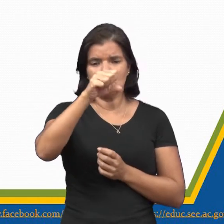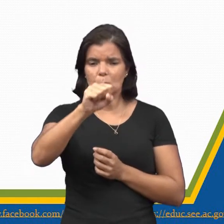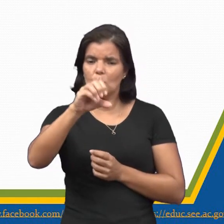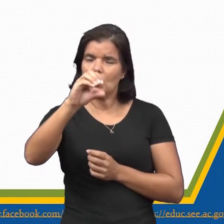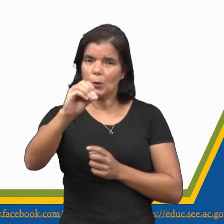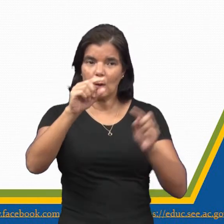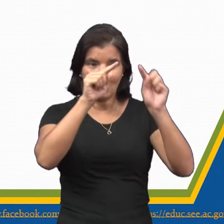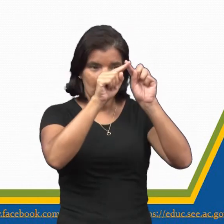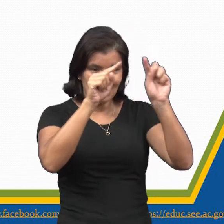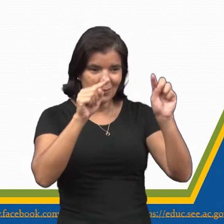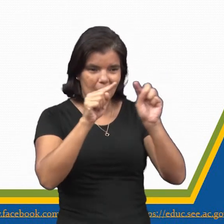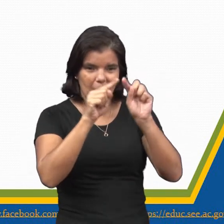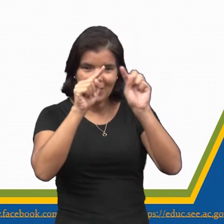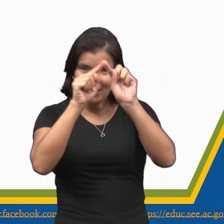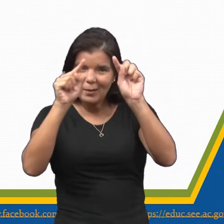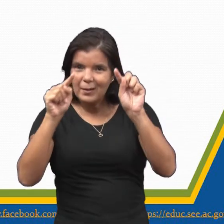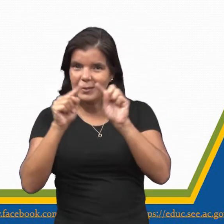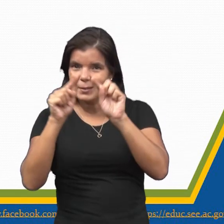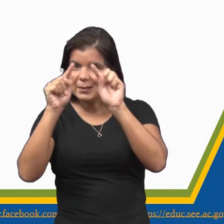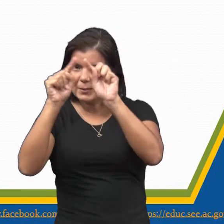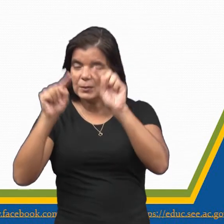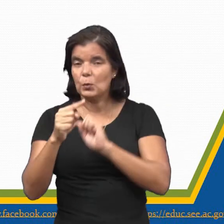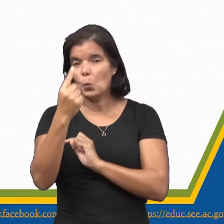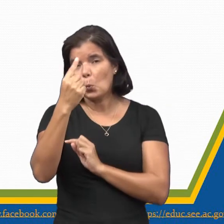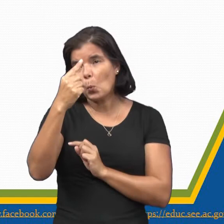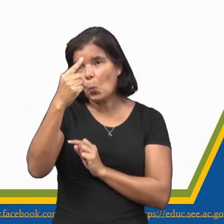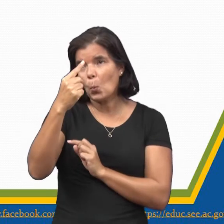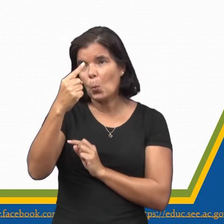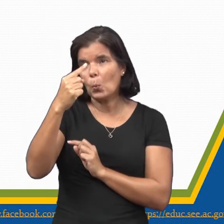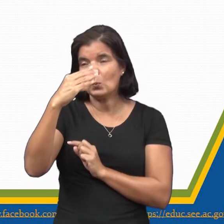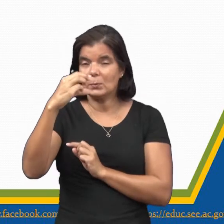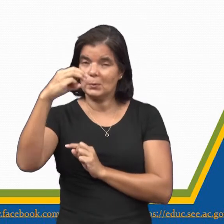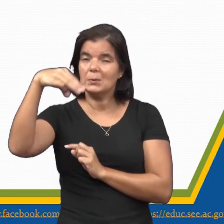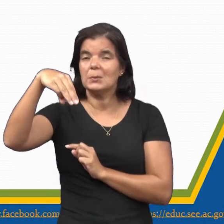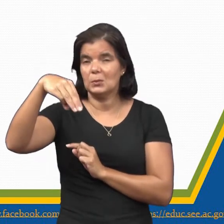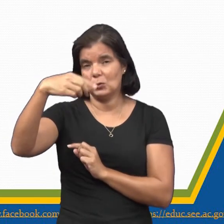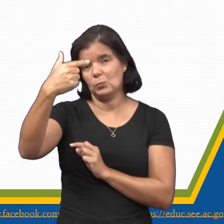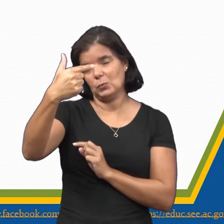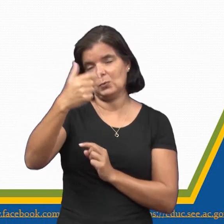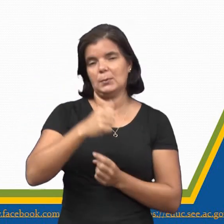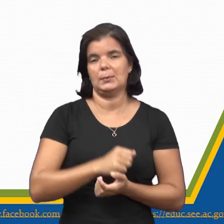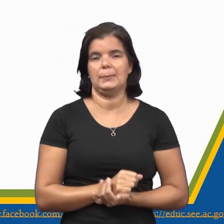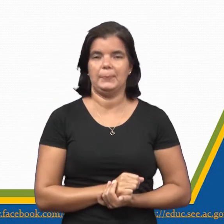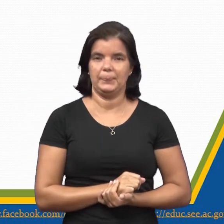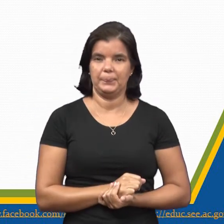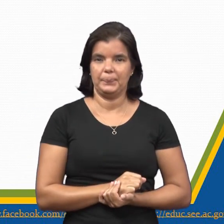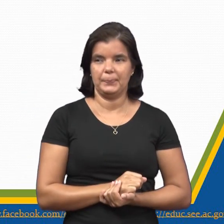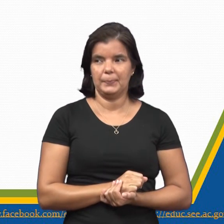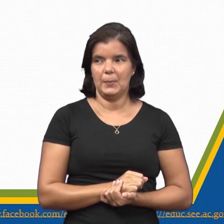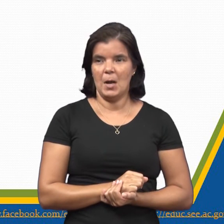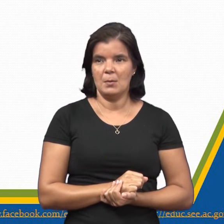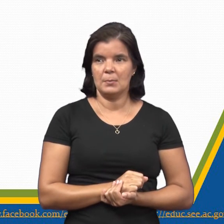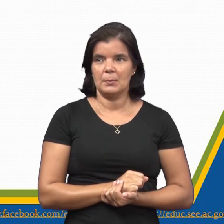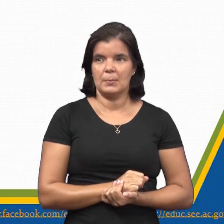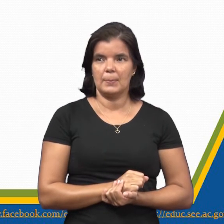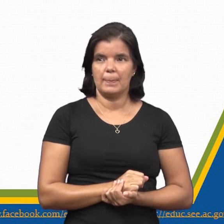289 quadradinhos com 1 centímetro quadrado de área.